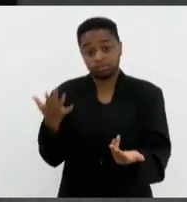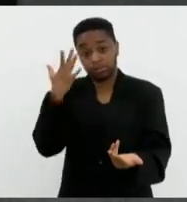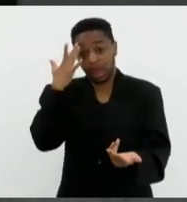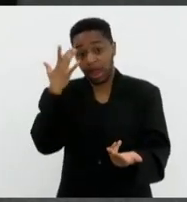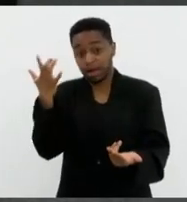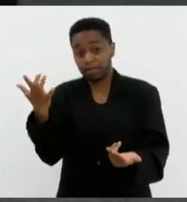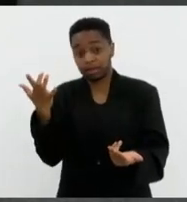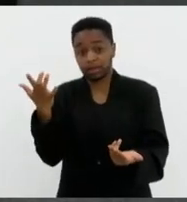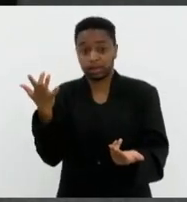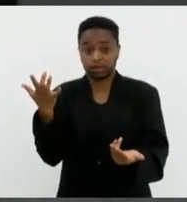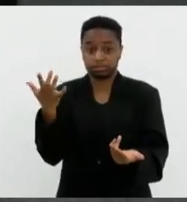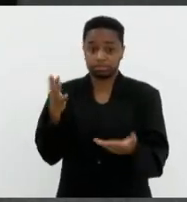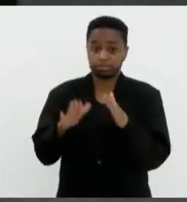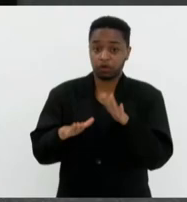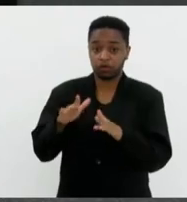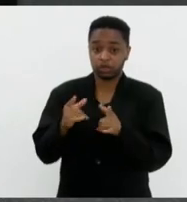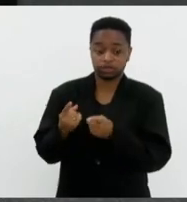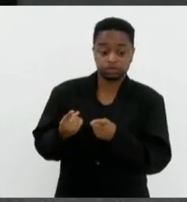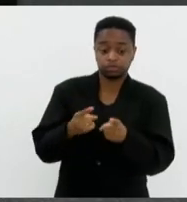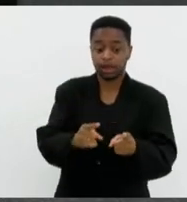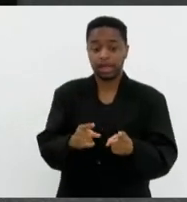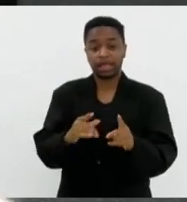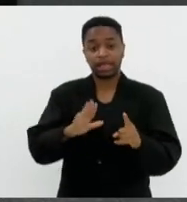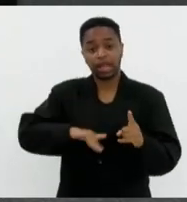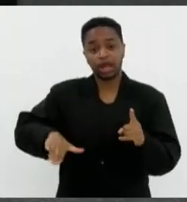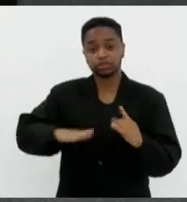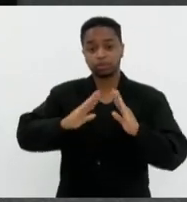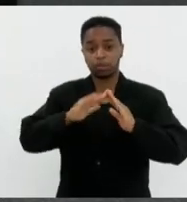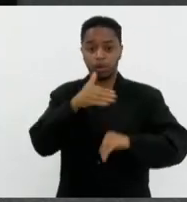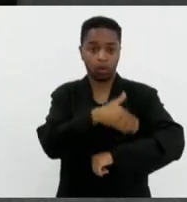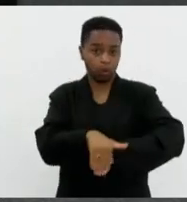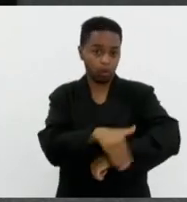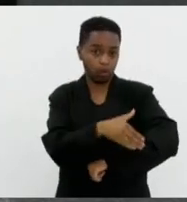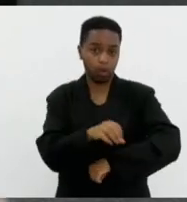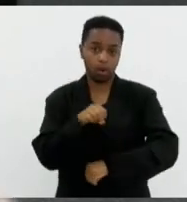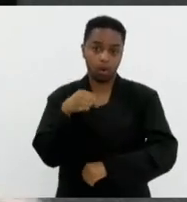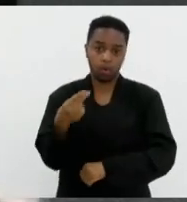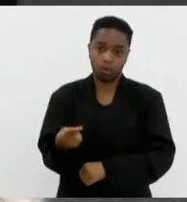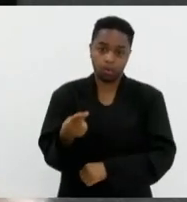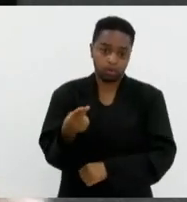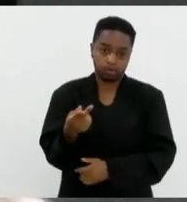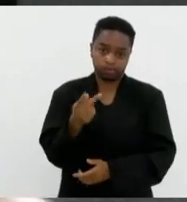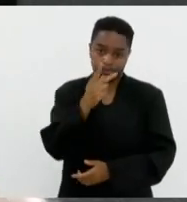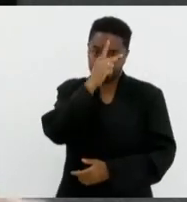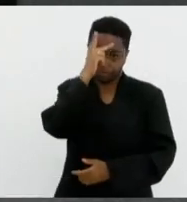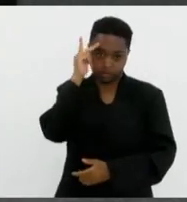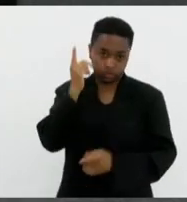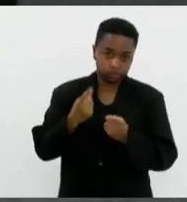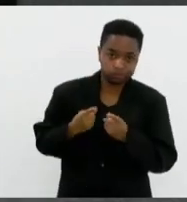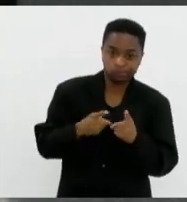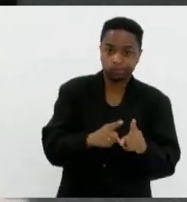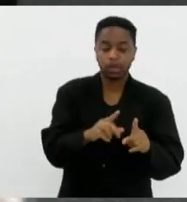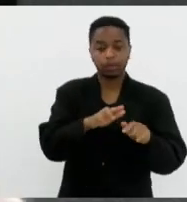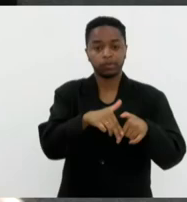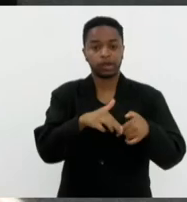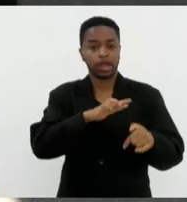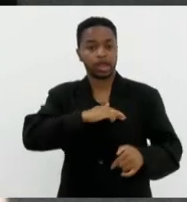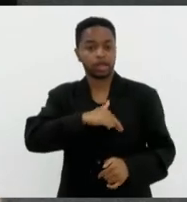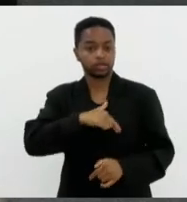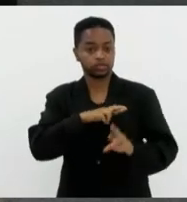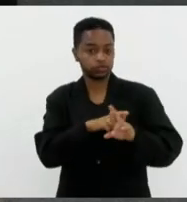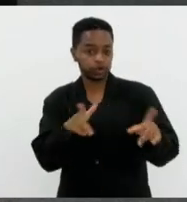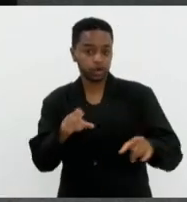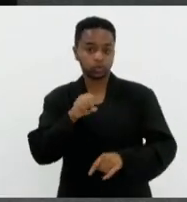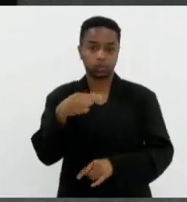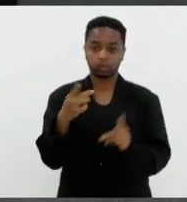vai perseguir um menino de rua, ou vai perseguir uma pessoa pela sua religião ou por ter alguma